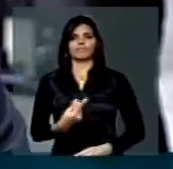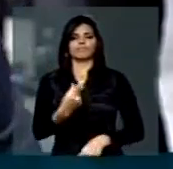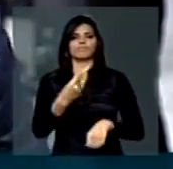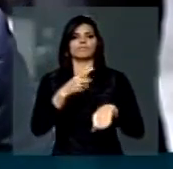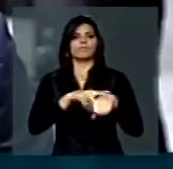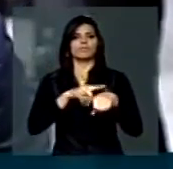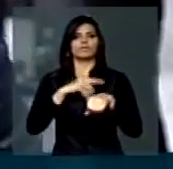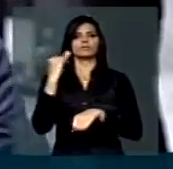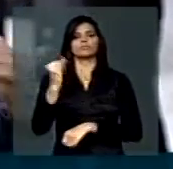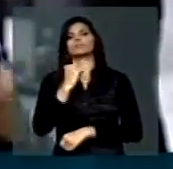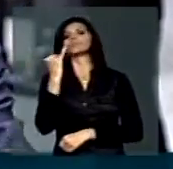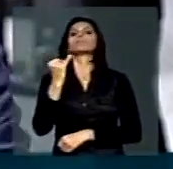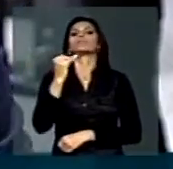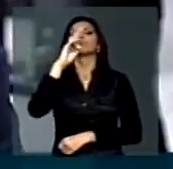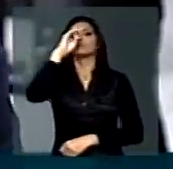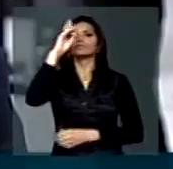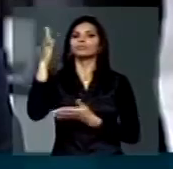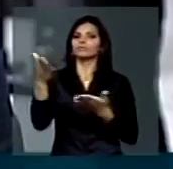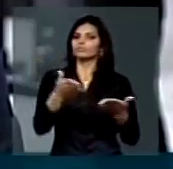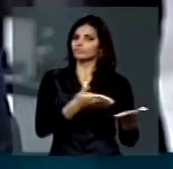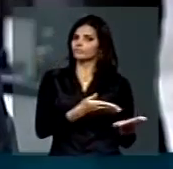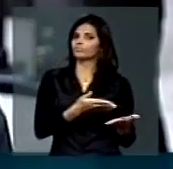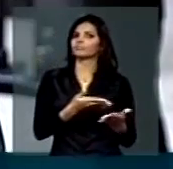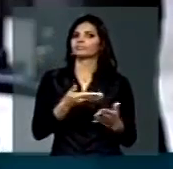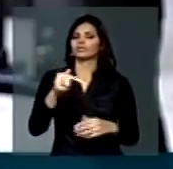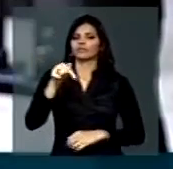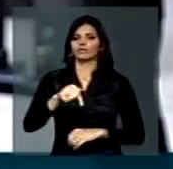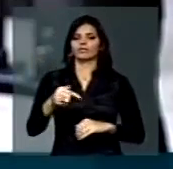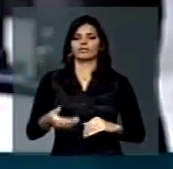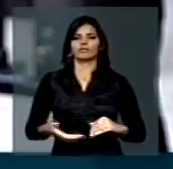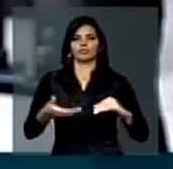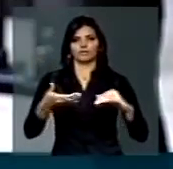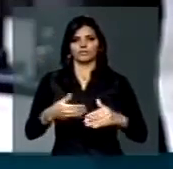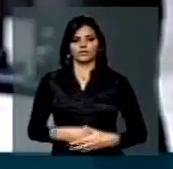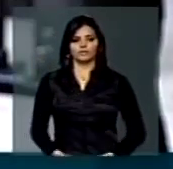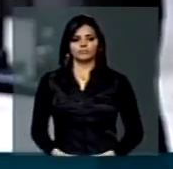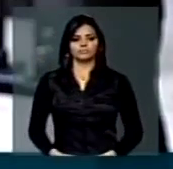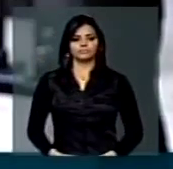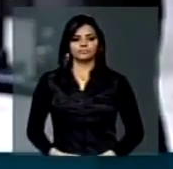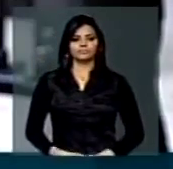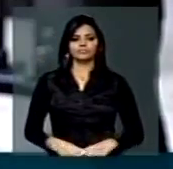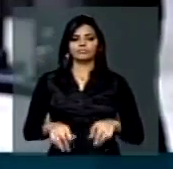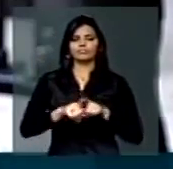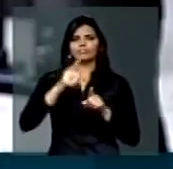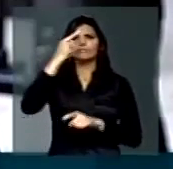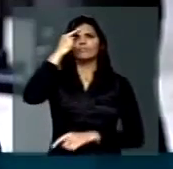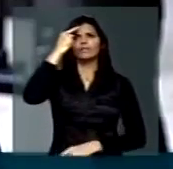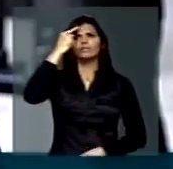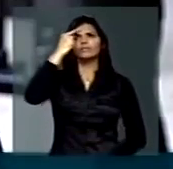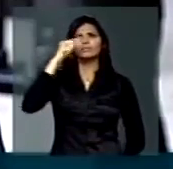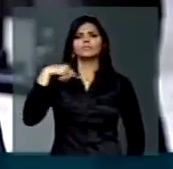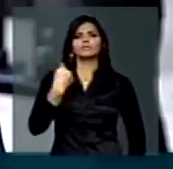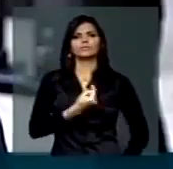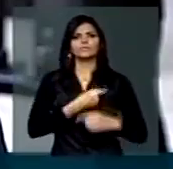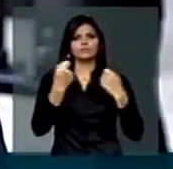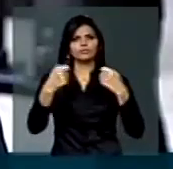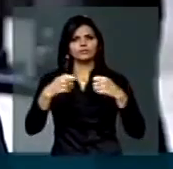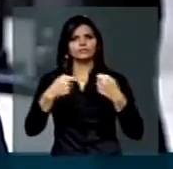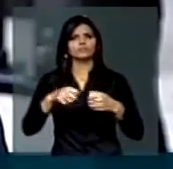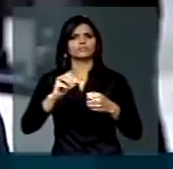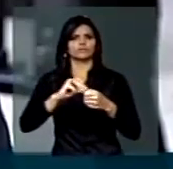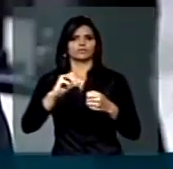momento importantíssimo que Vossa Excelência traz ao Parlamento brasileiro, e essa reflexão que todos nós devemos